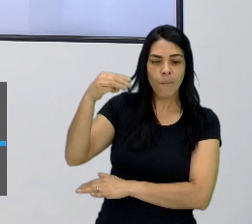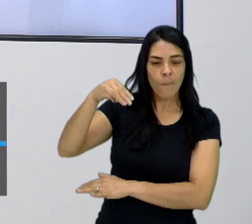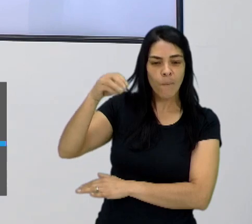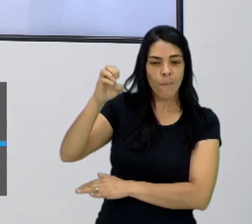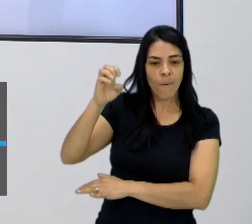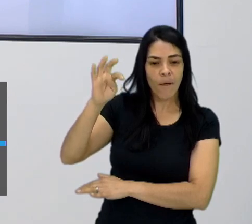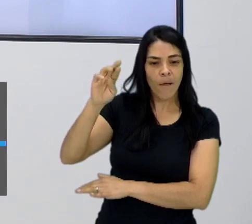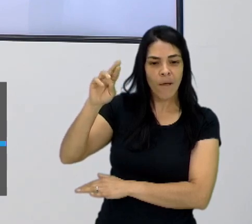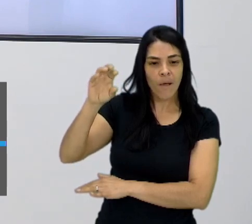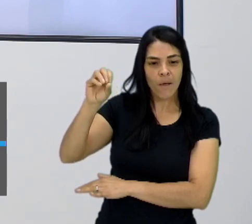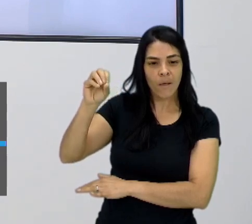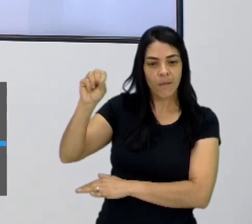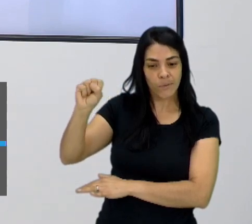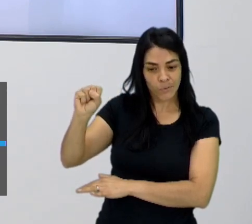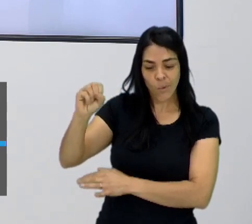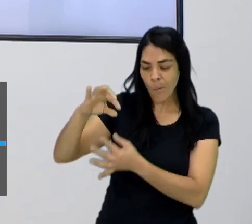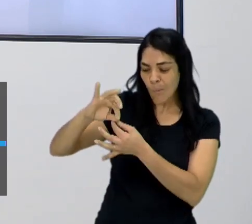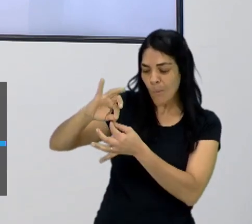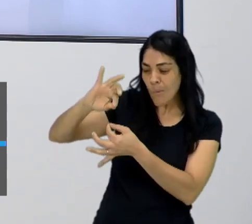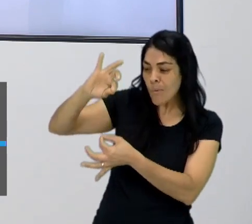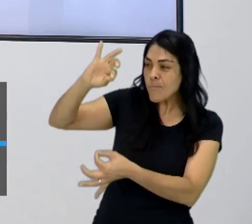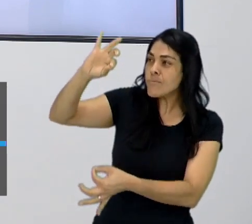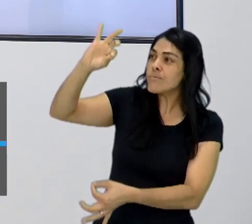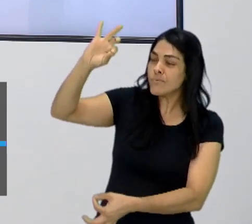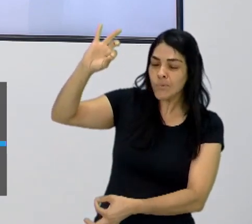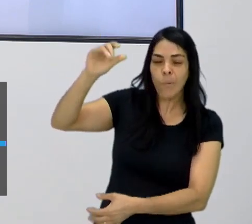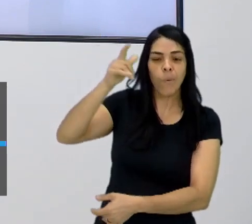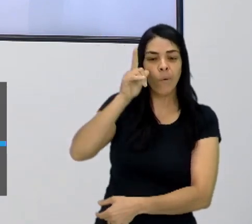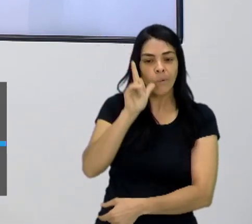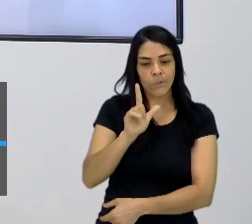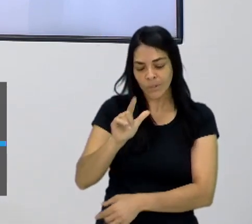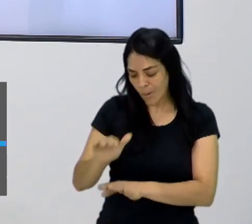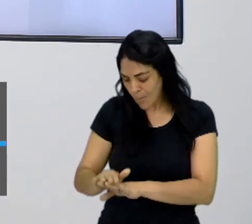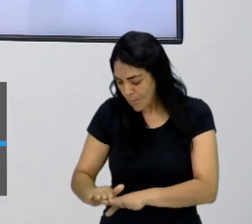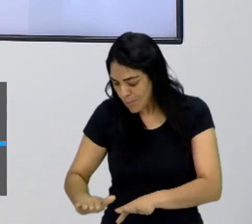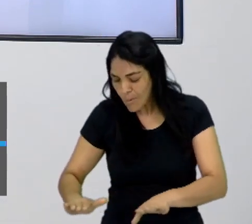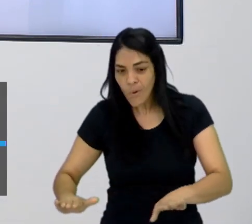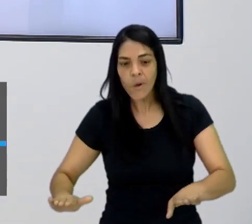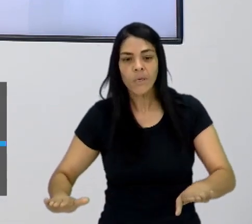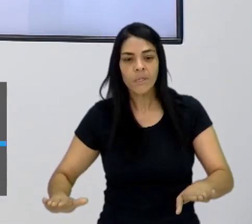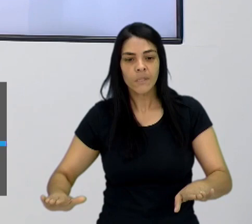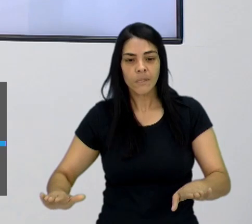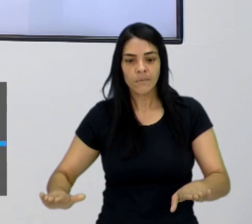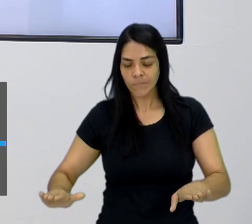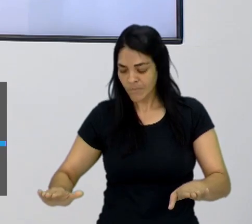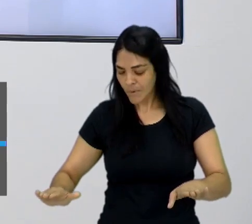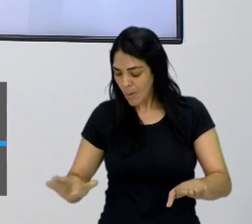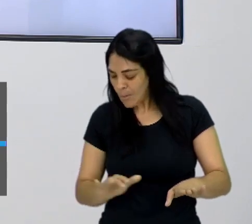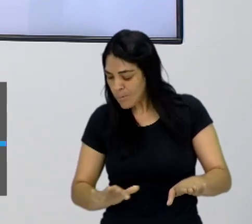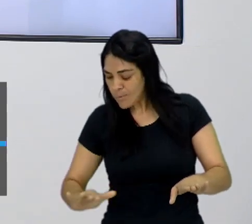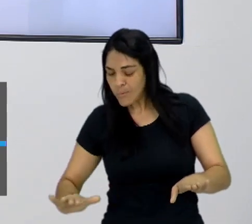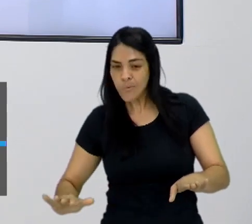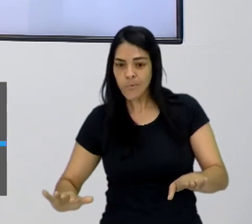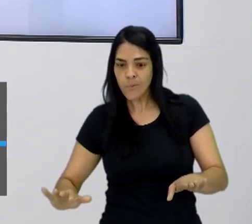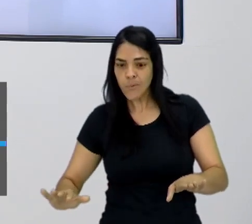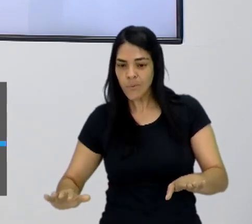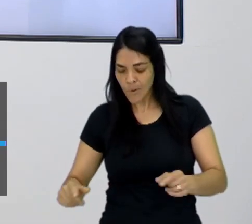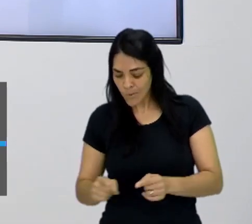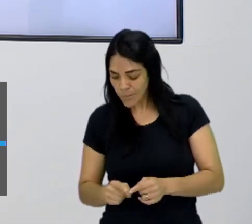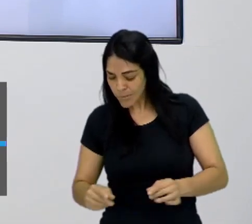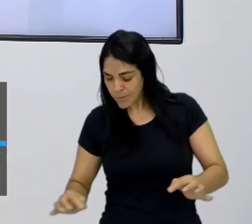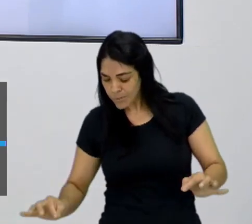Mediu essa altura, porque dava, que era uma coisa pequena, mediu no chão, né? A sombra, foi lá, mediu a sombra